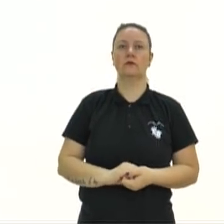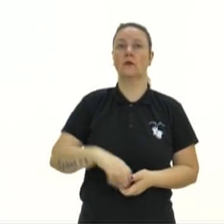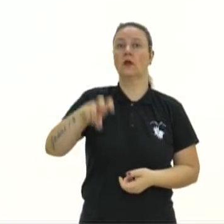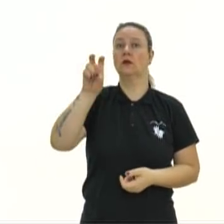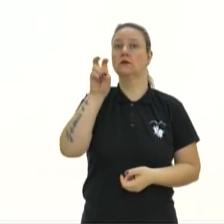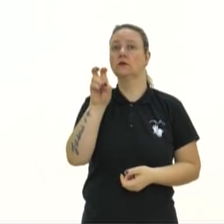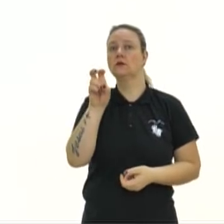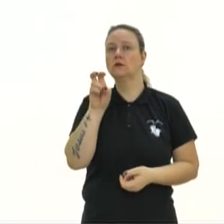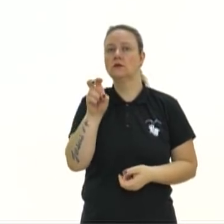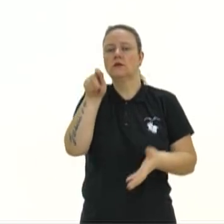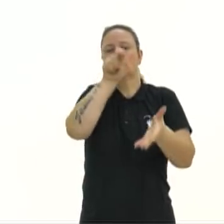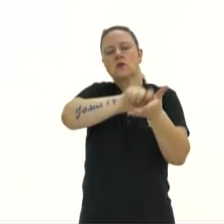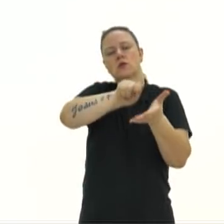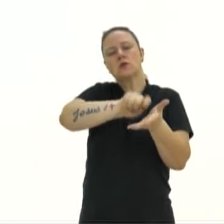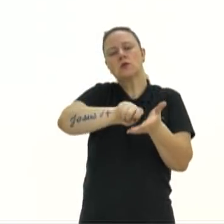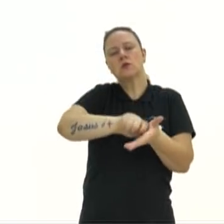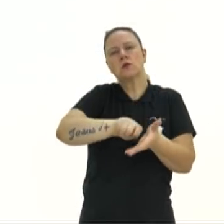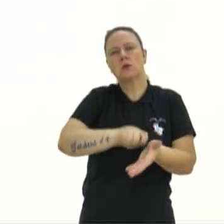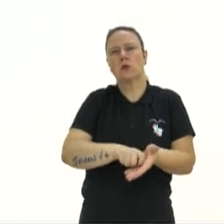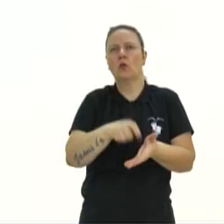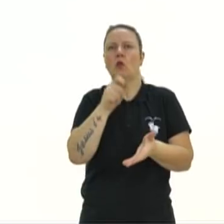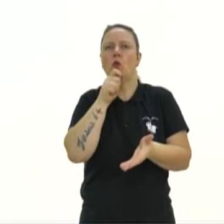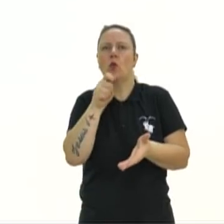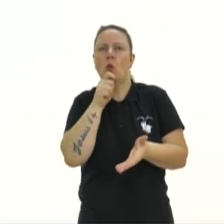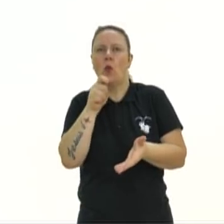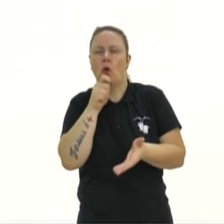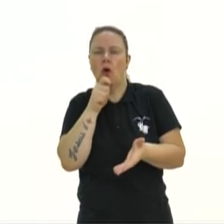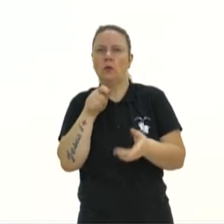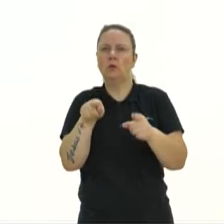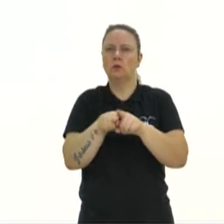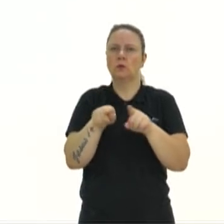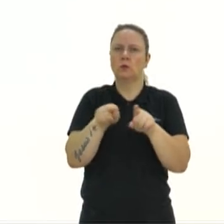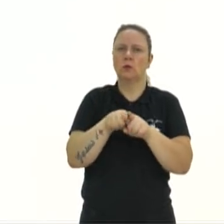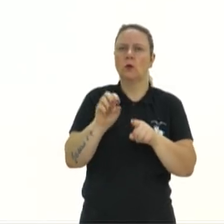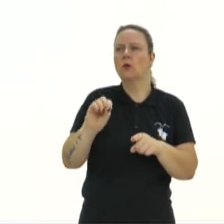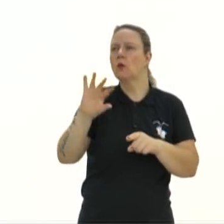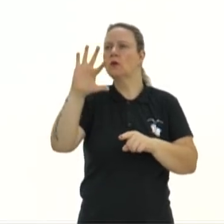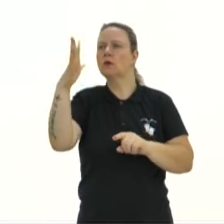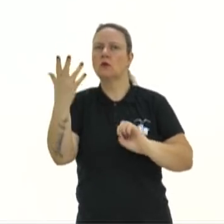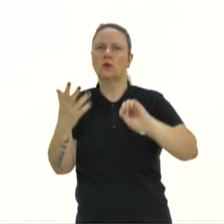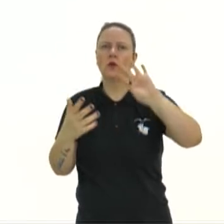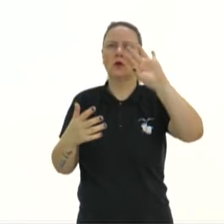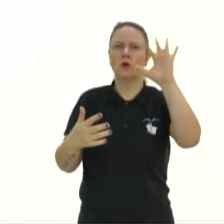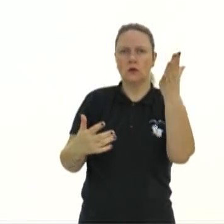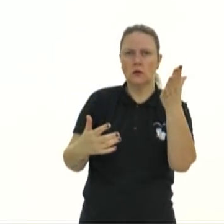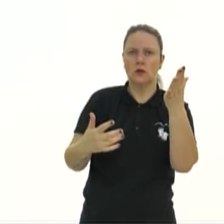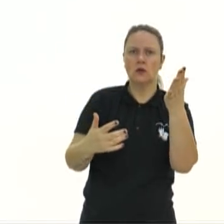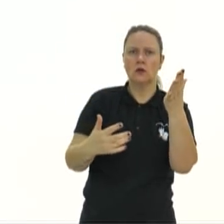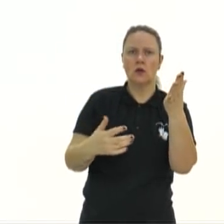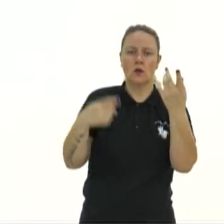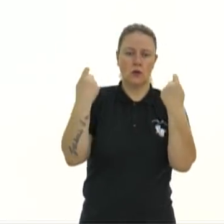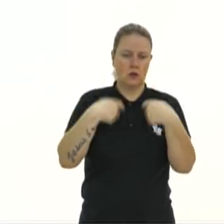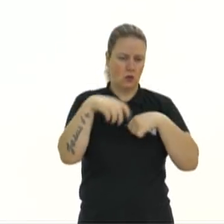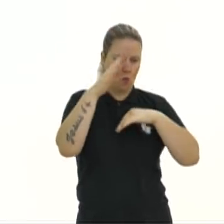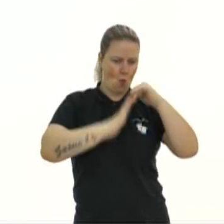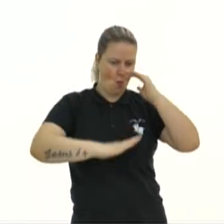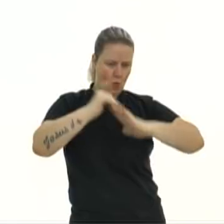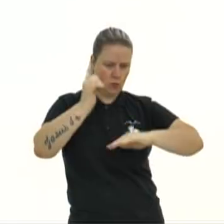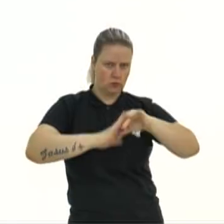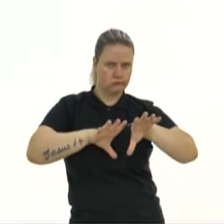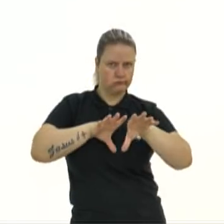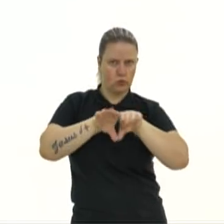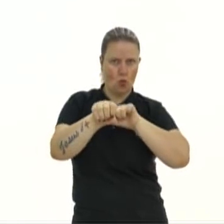5. Produzir uma reportagem assim que eventos acontecem toma tempo e exige profissionais